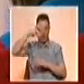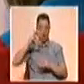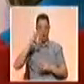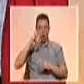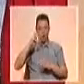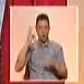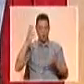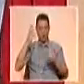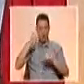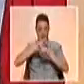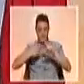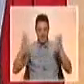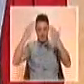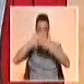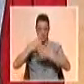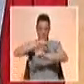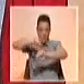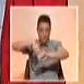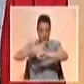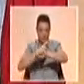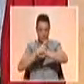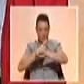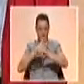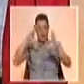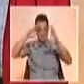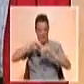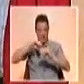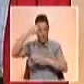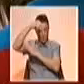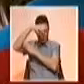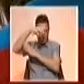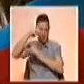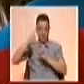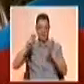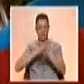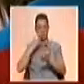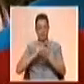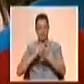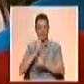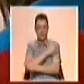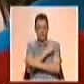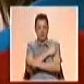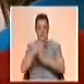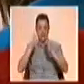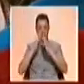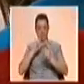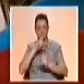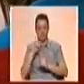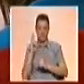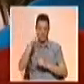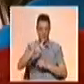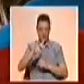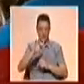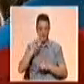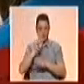não é? Tem que ser. É às 8h30, durante quanto tempo? É uma hora. Durante uma hora. Bom, e vamos esperar que lá em casa, quem puder, também